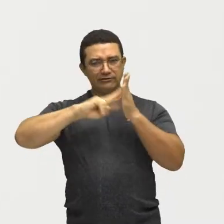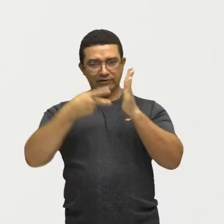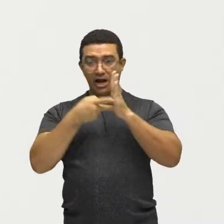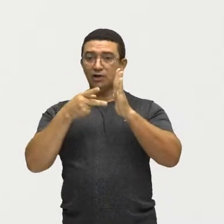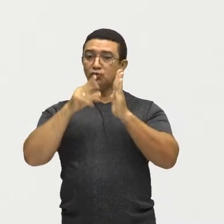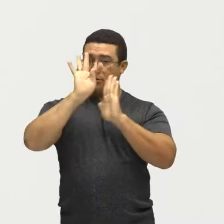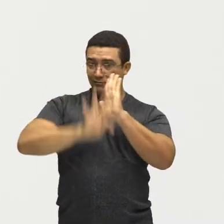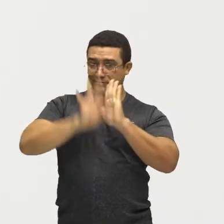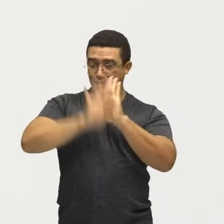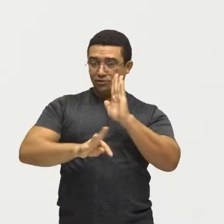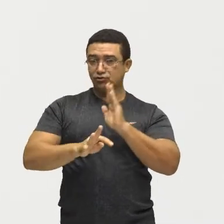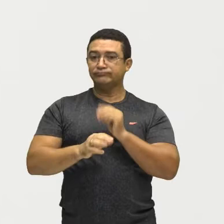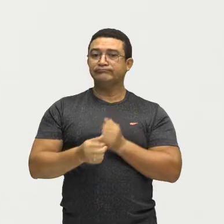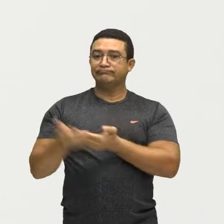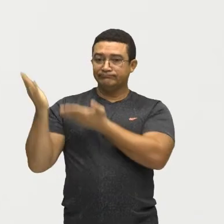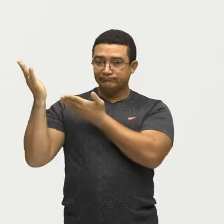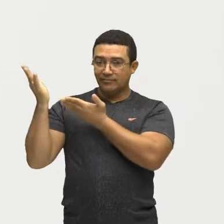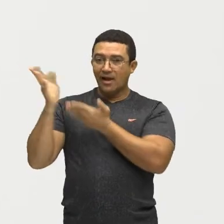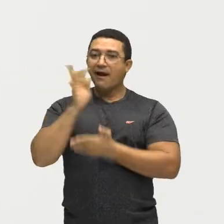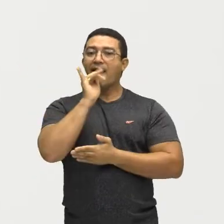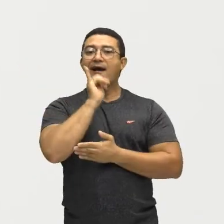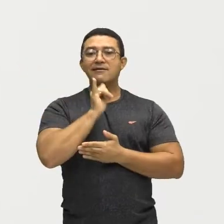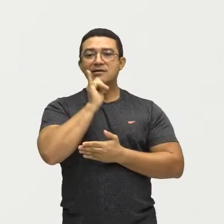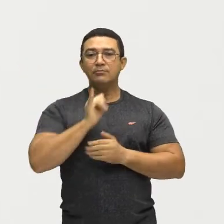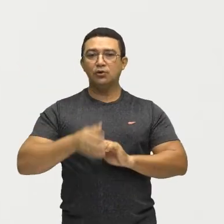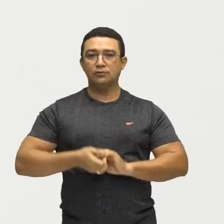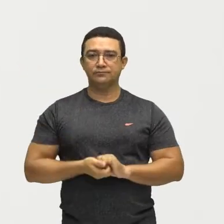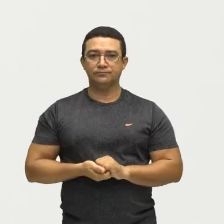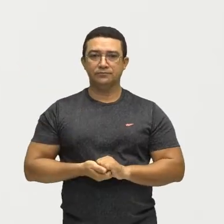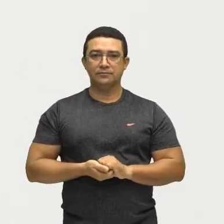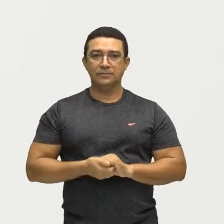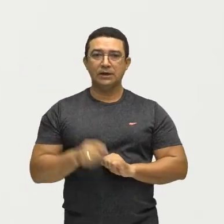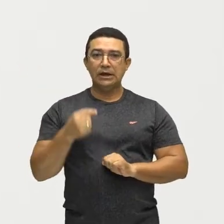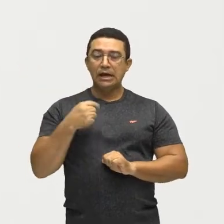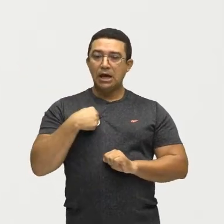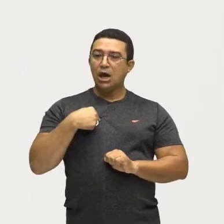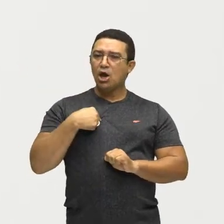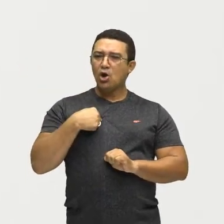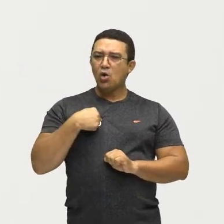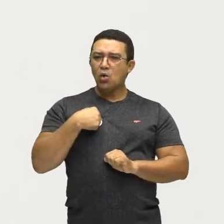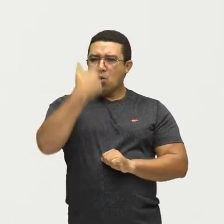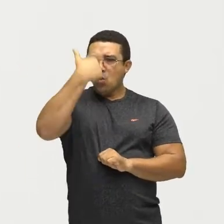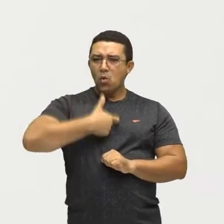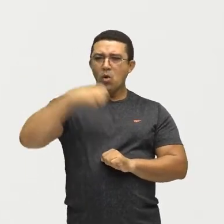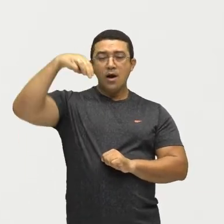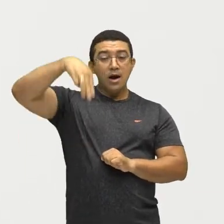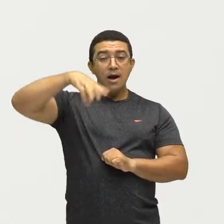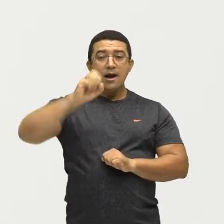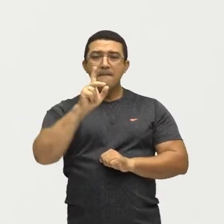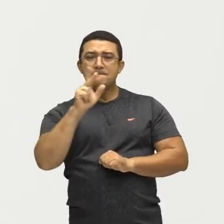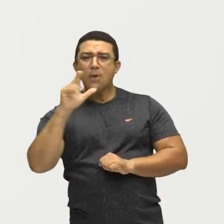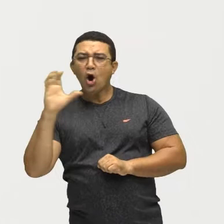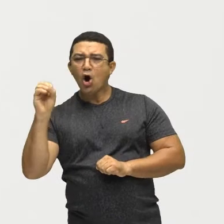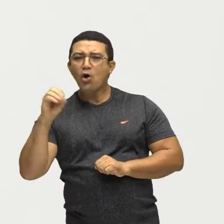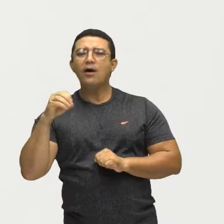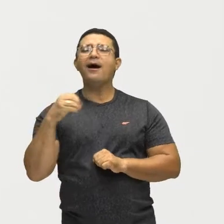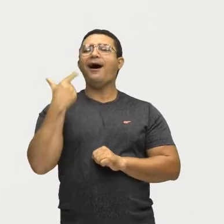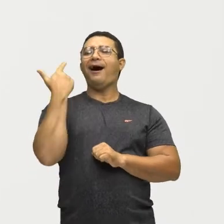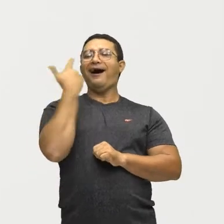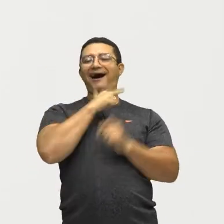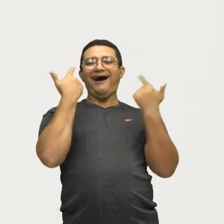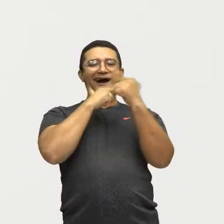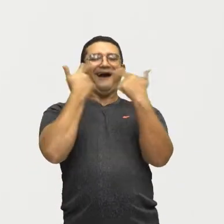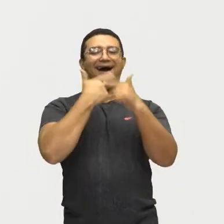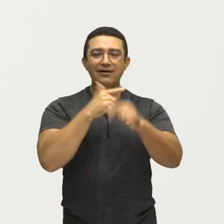aqui como exemplo, eu morro de rir com esse filme. Olha, eu morro de